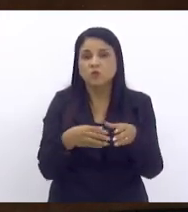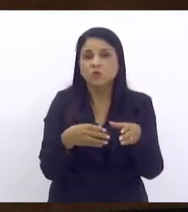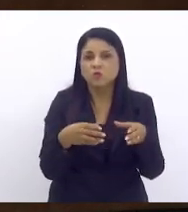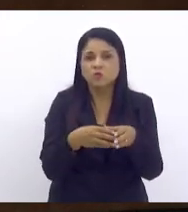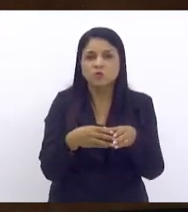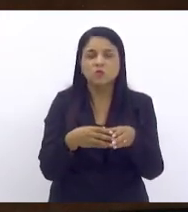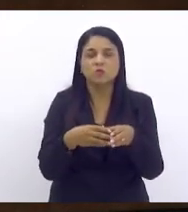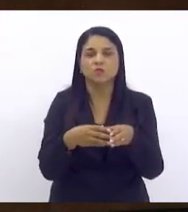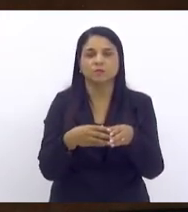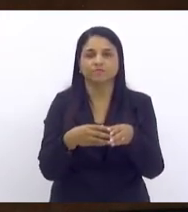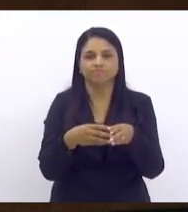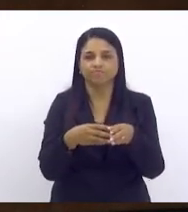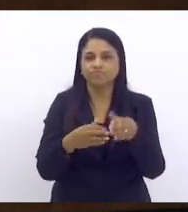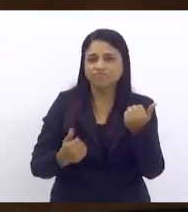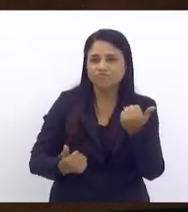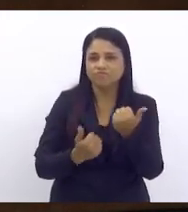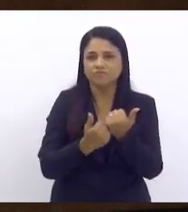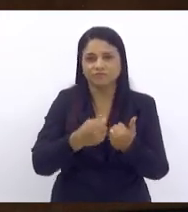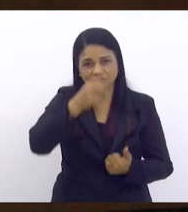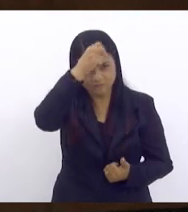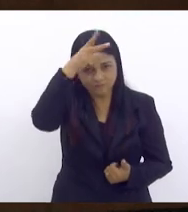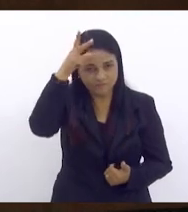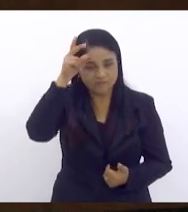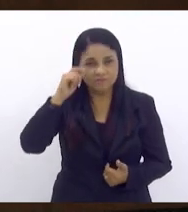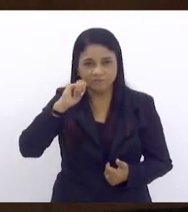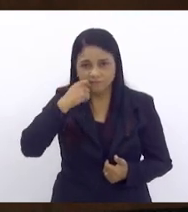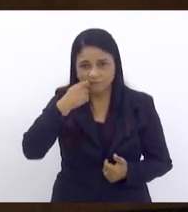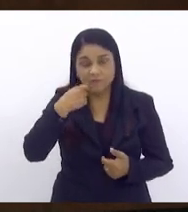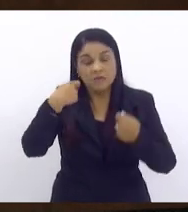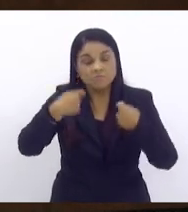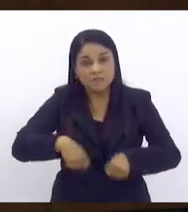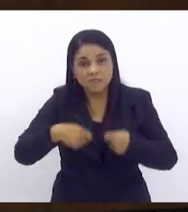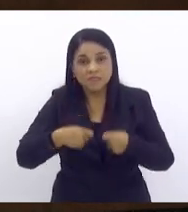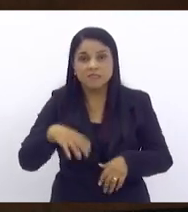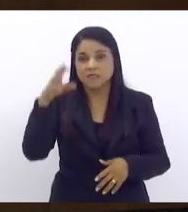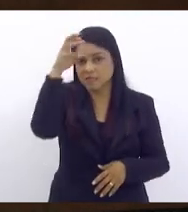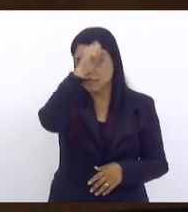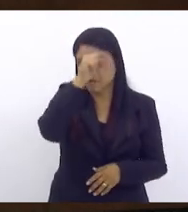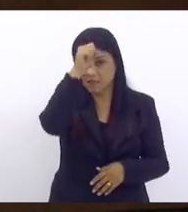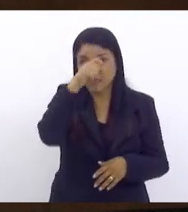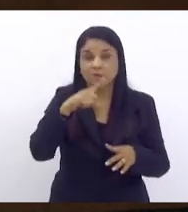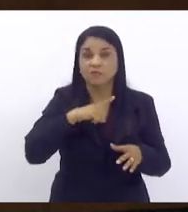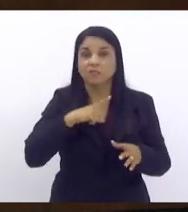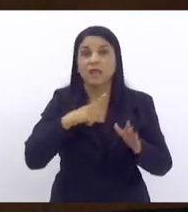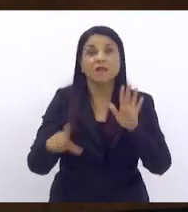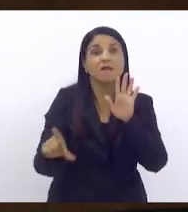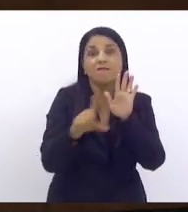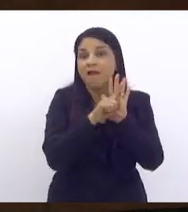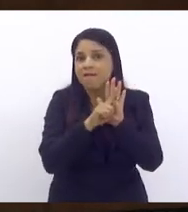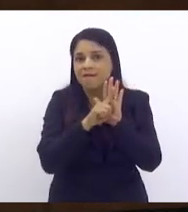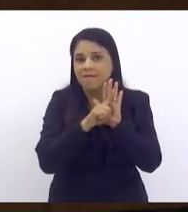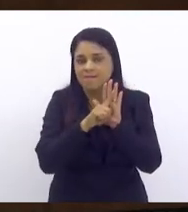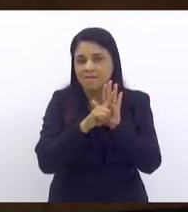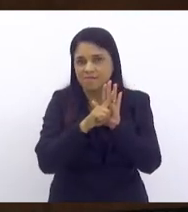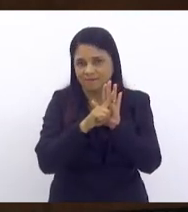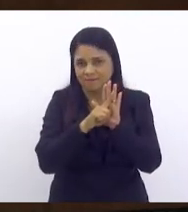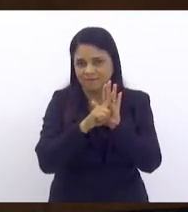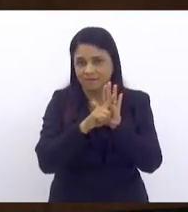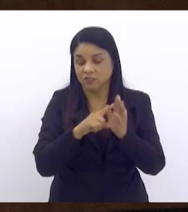Paes precisa aprender de uma vez por todas que tem lei. Eles querem a desordem, mas há lei. Se fosse um de